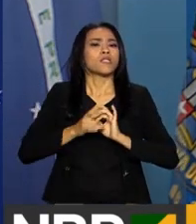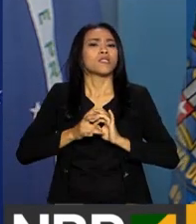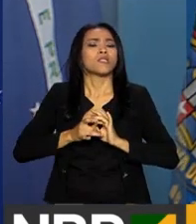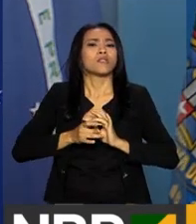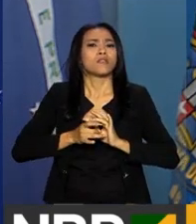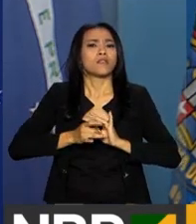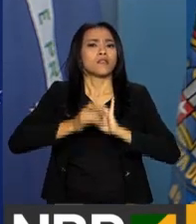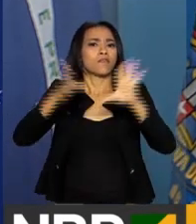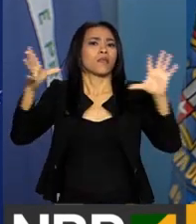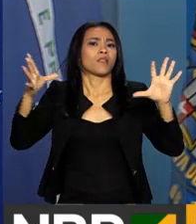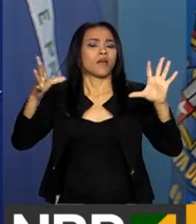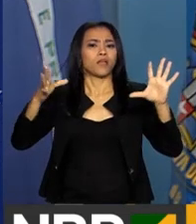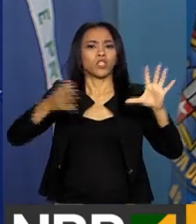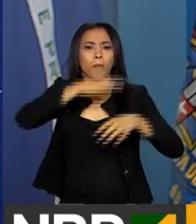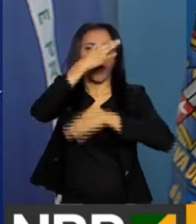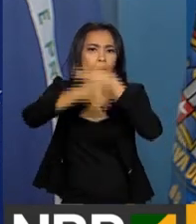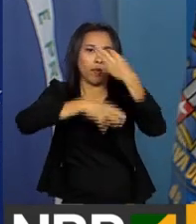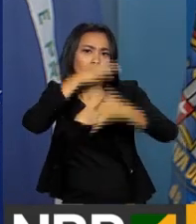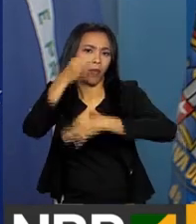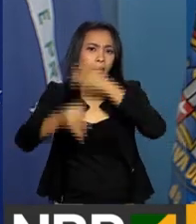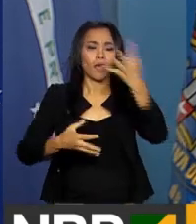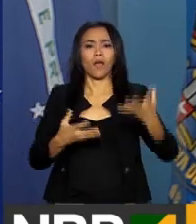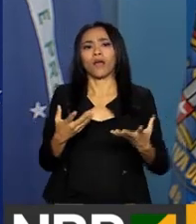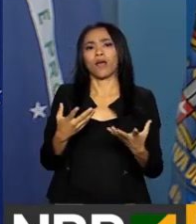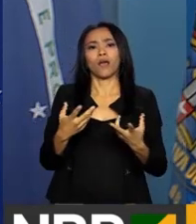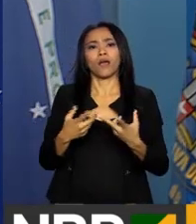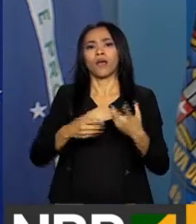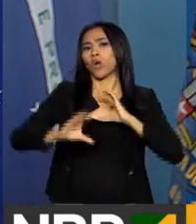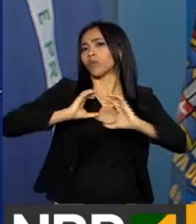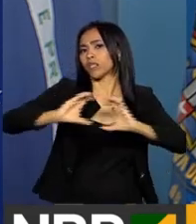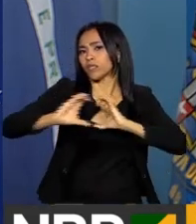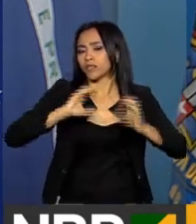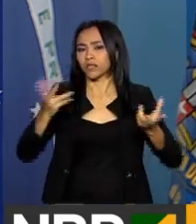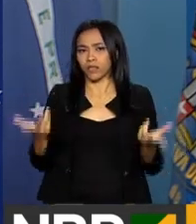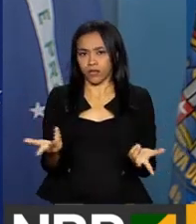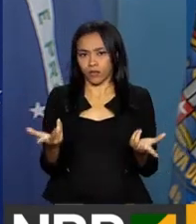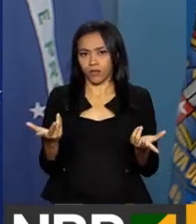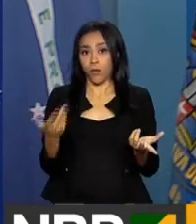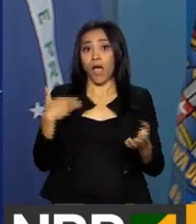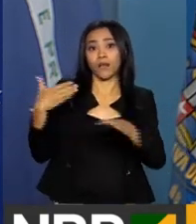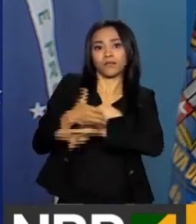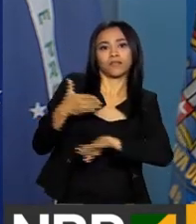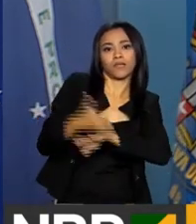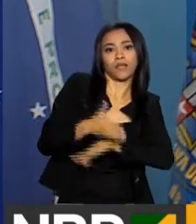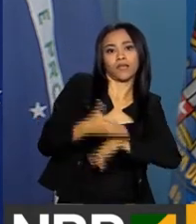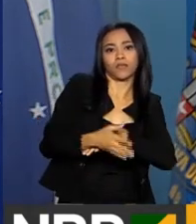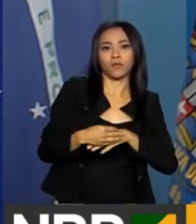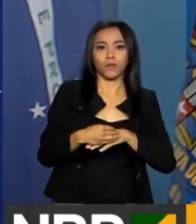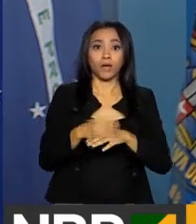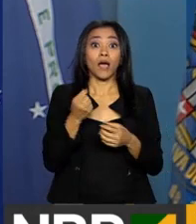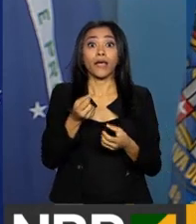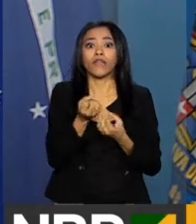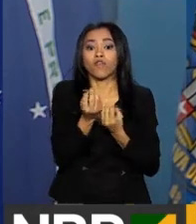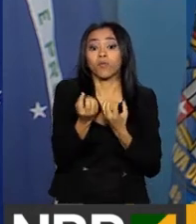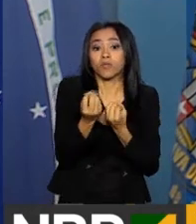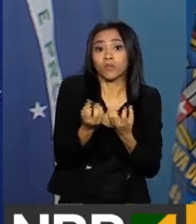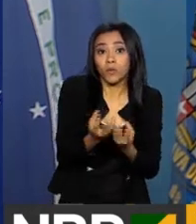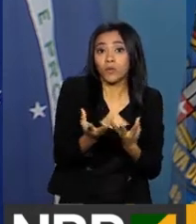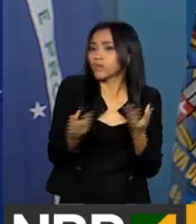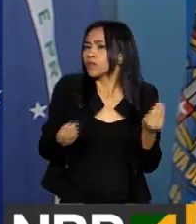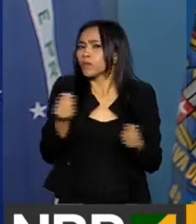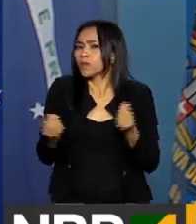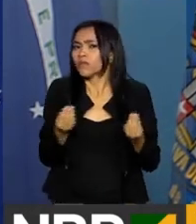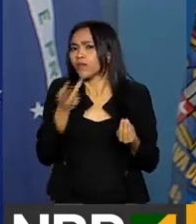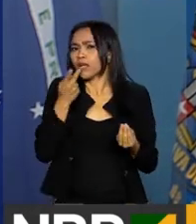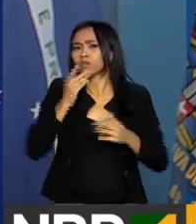e liberdade de comunicação de liberdade de acesso a informações senhores sabem